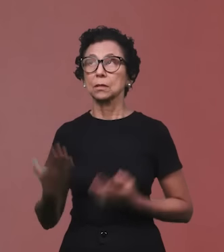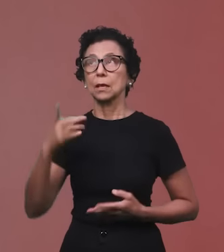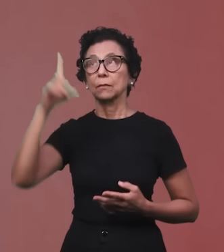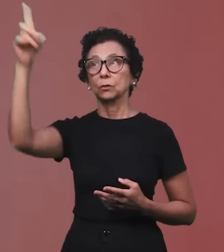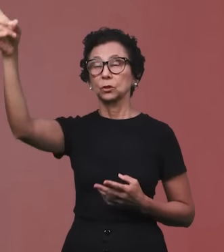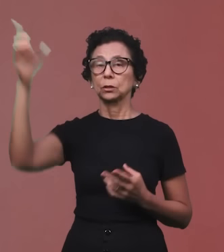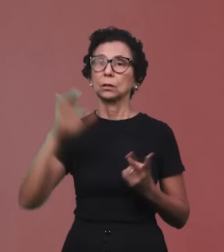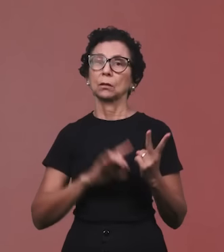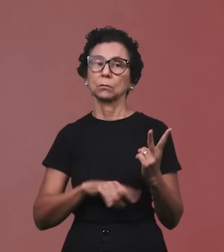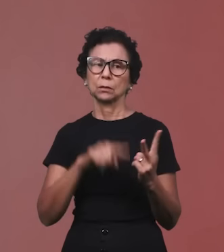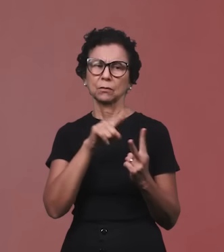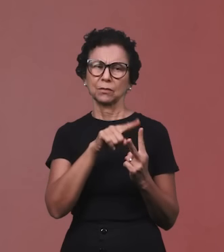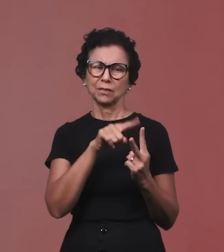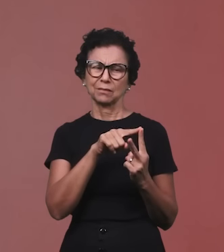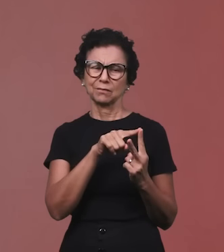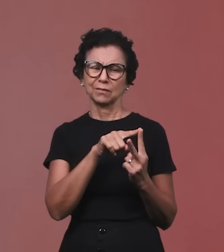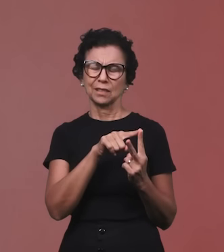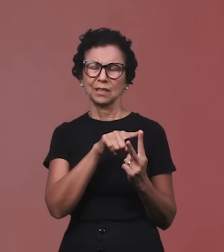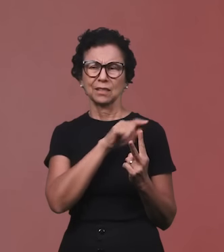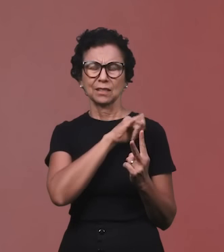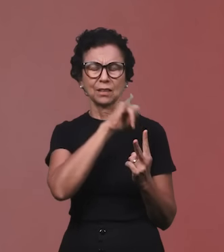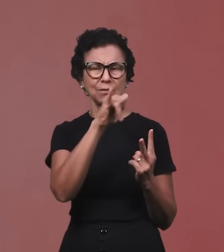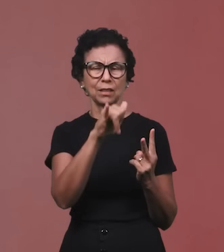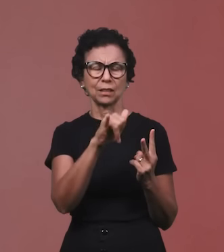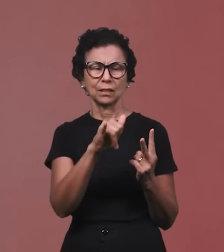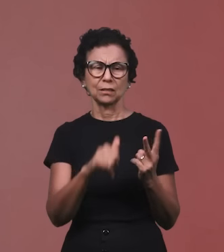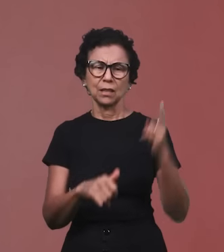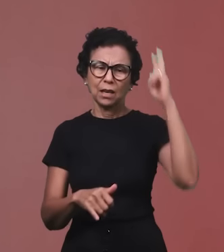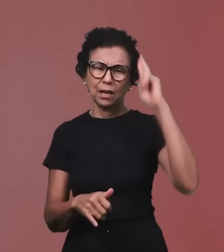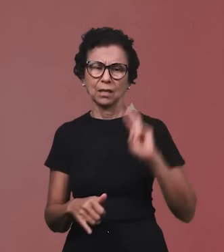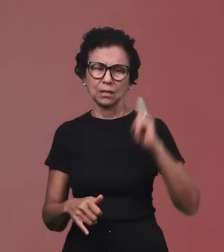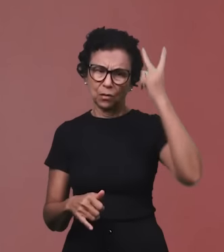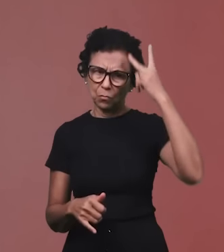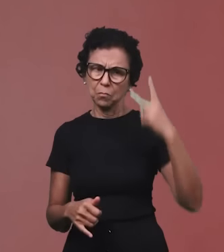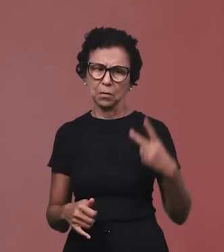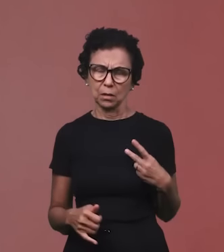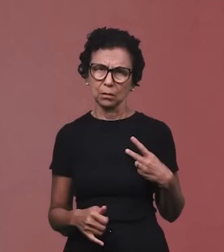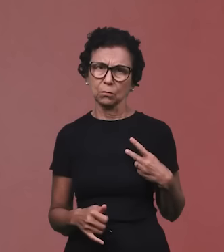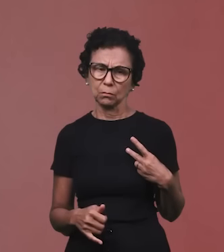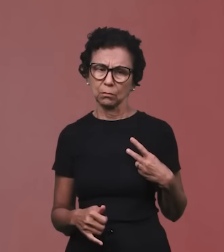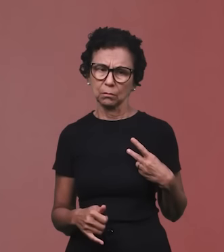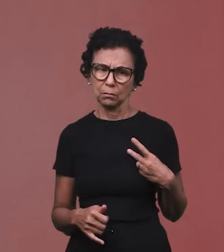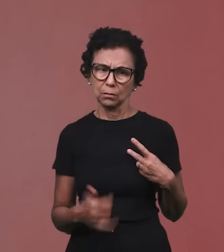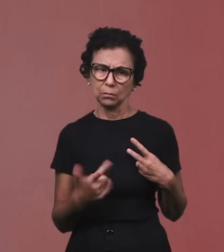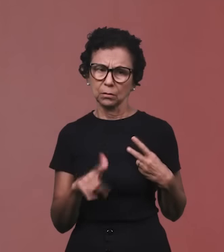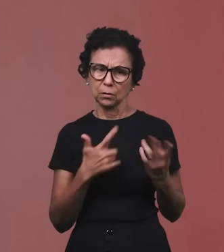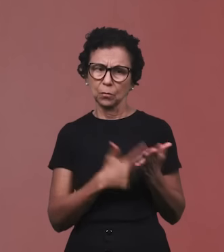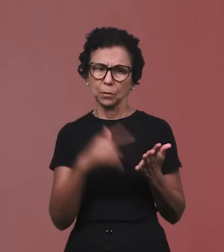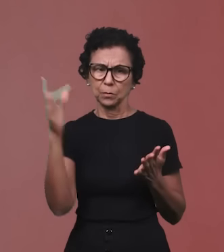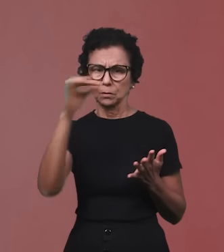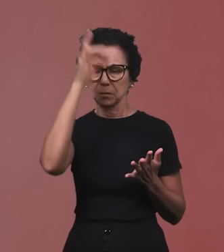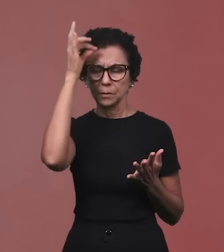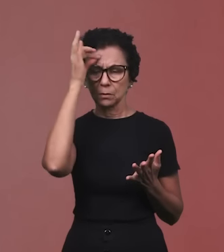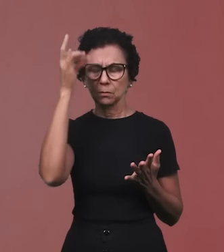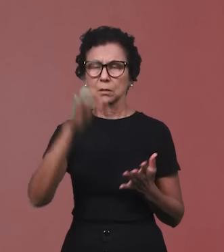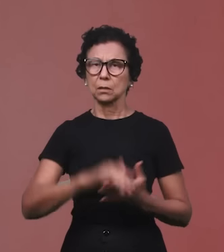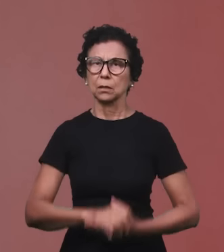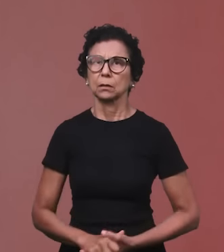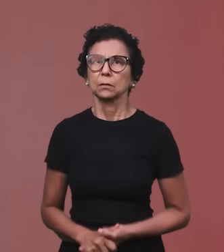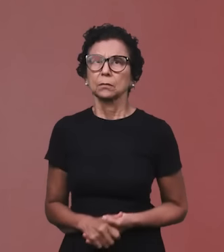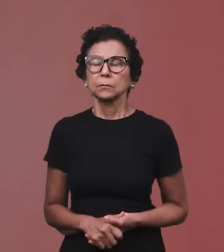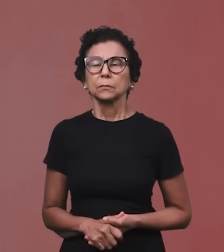quem falava não era o Senhor. Quem falava não era o homem, era um homem sem compromisso com o Espírito Santo. Então, ou seja, como você pode,